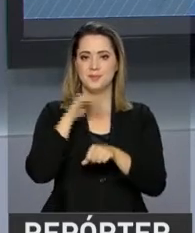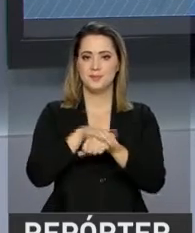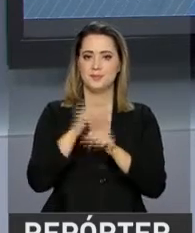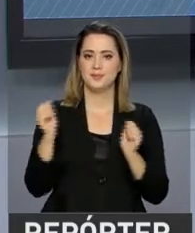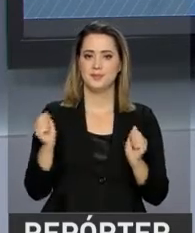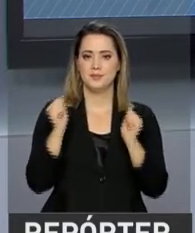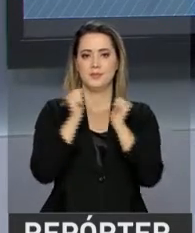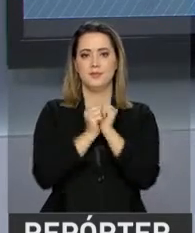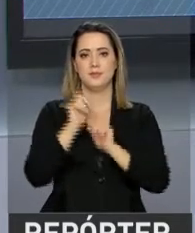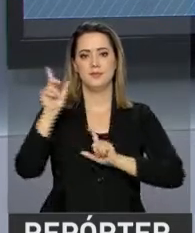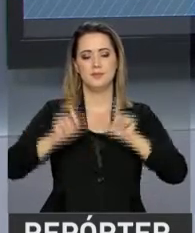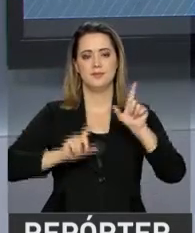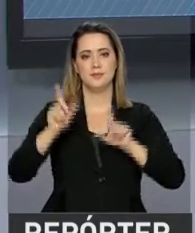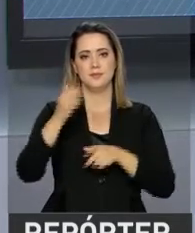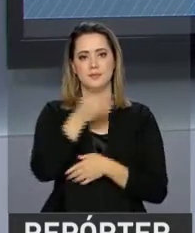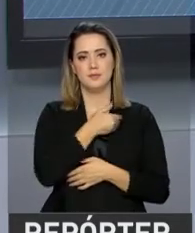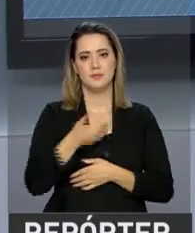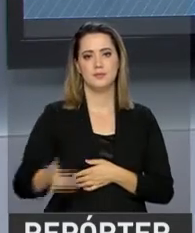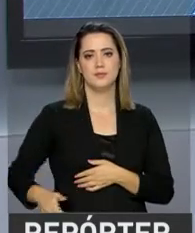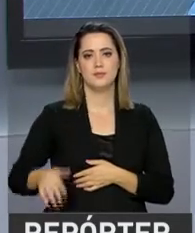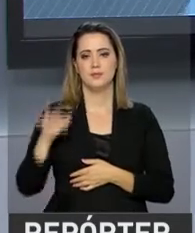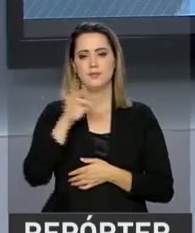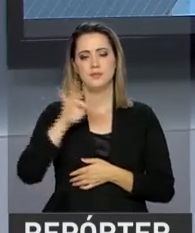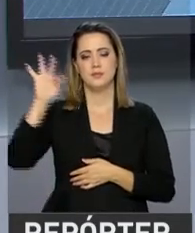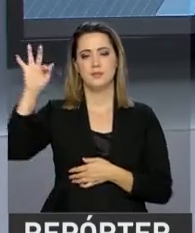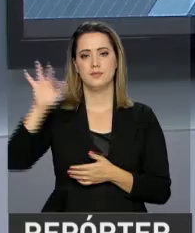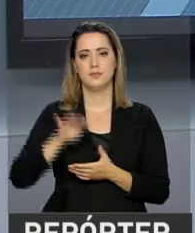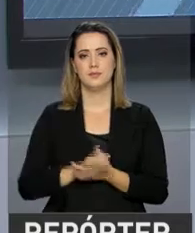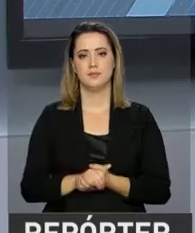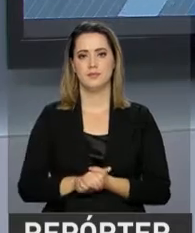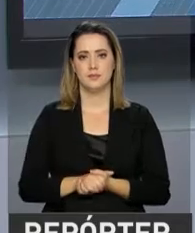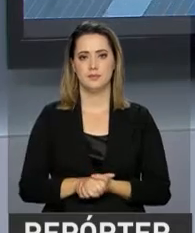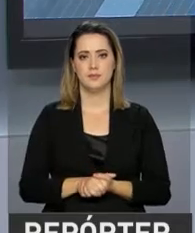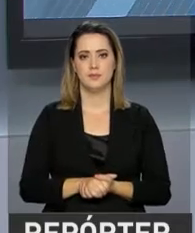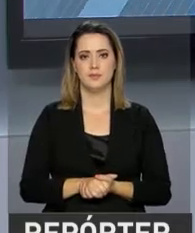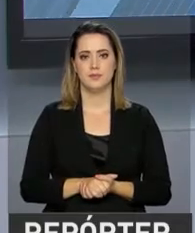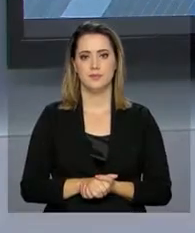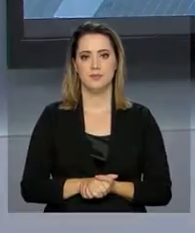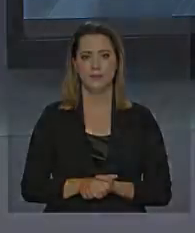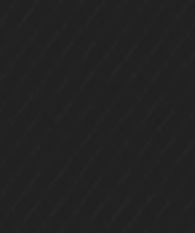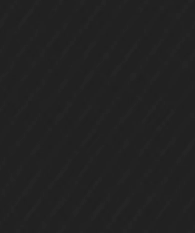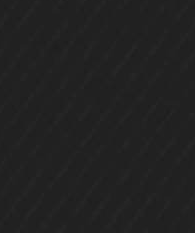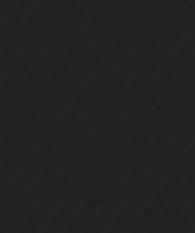noite pra você continue com a gente aqui na nbr a tv do governo federal